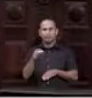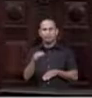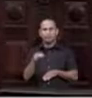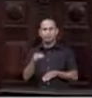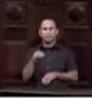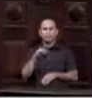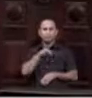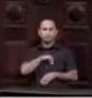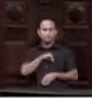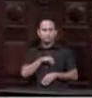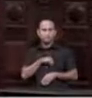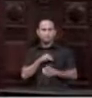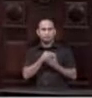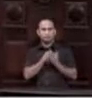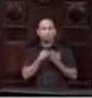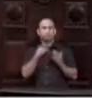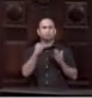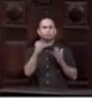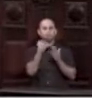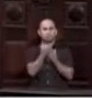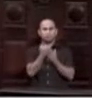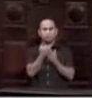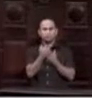policiais. Mas